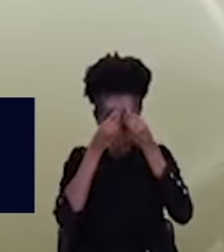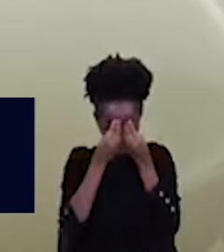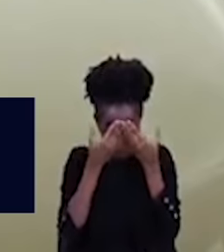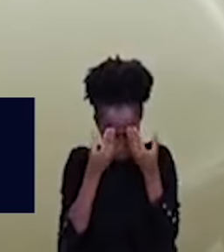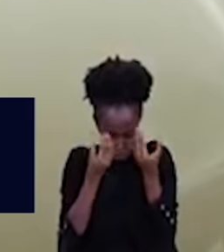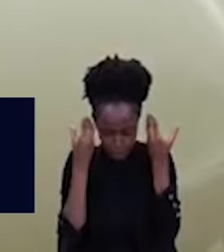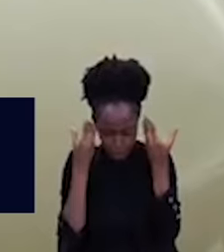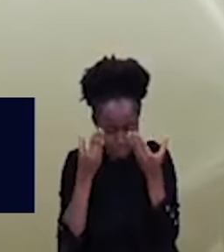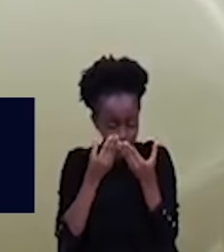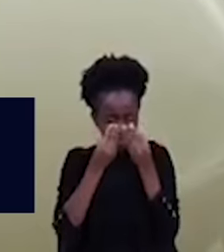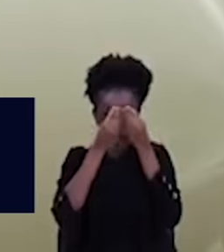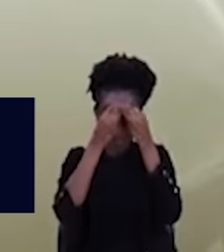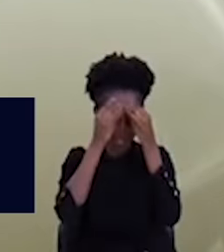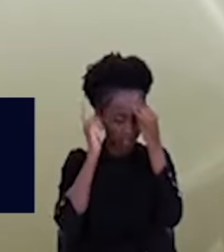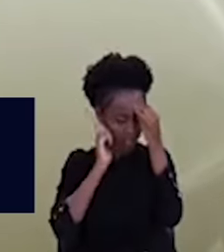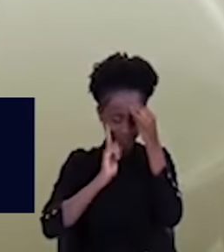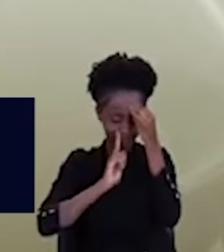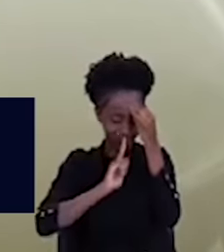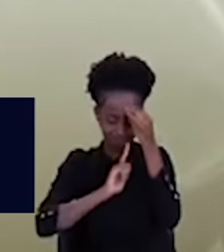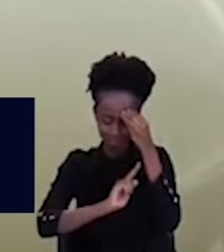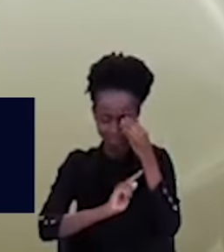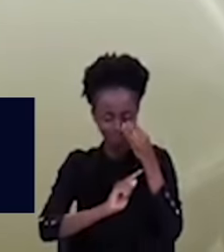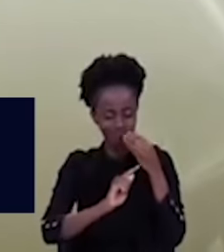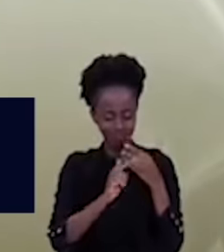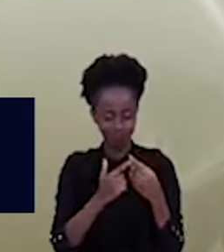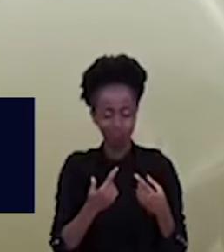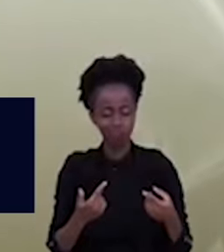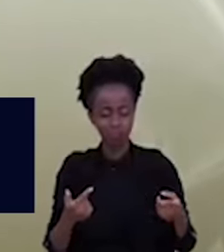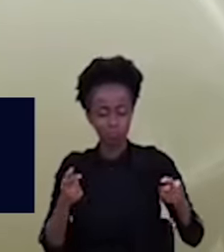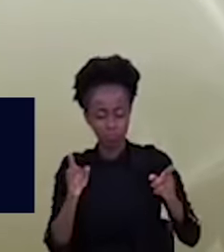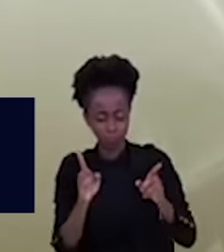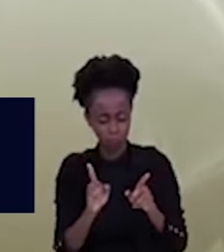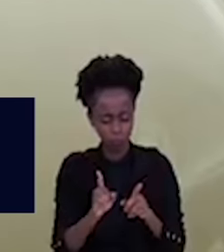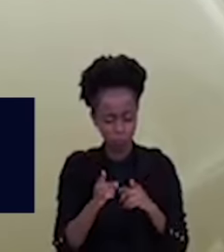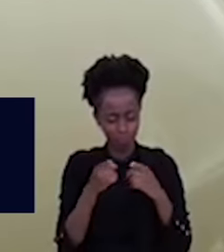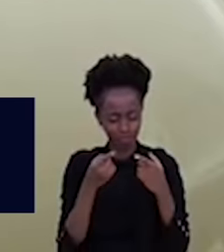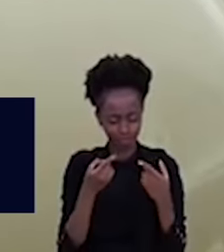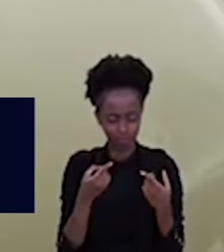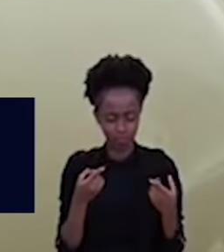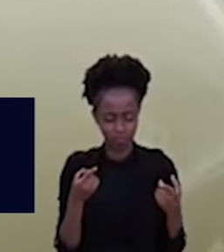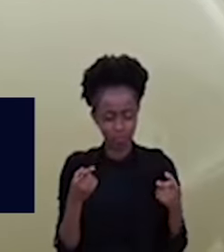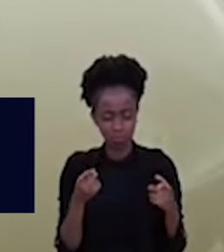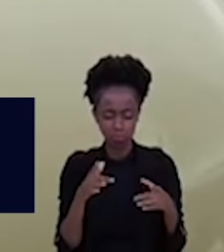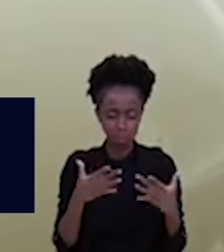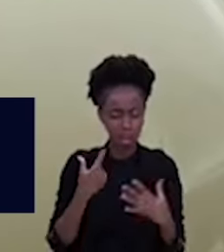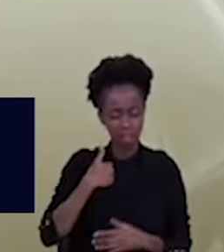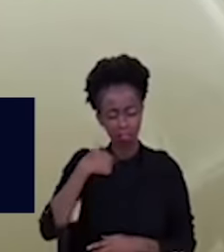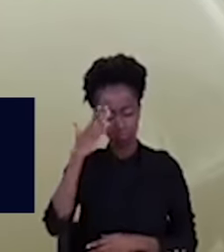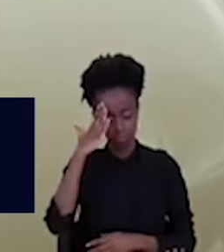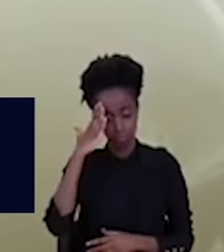da minha vida. Quantos desenganos. Quantos desenganos. A verdade